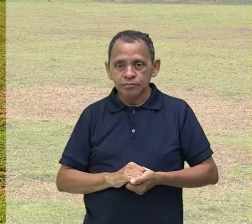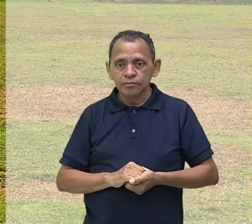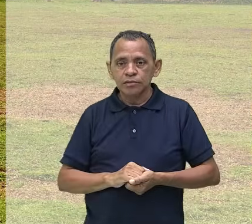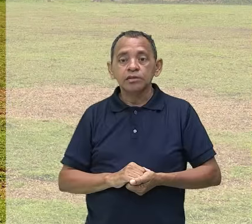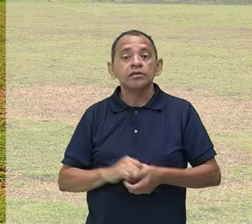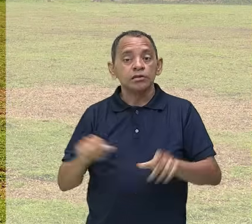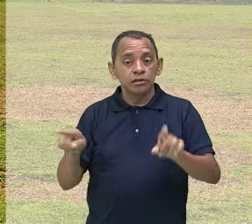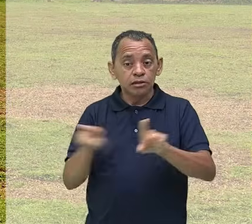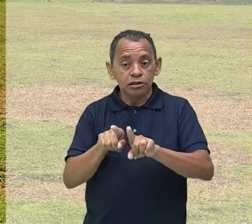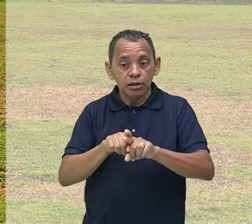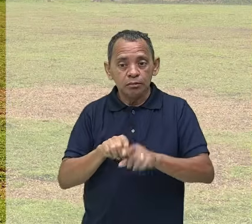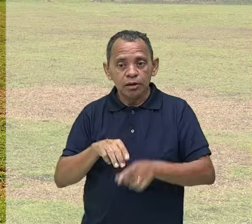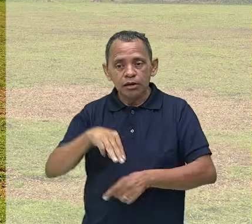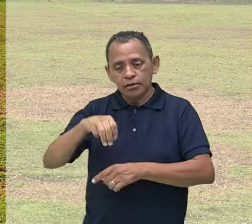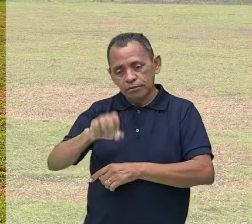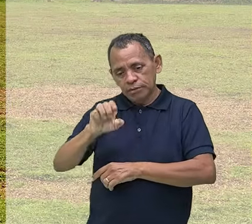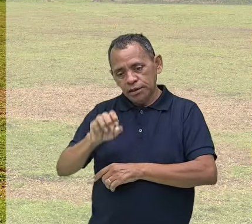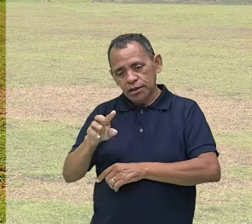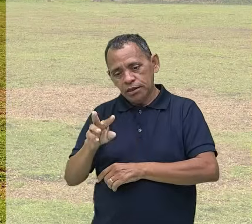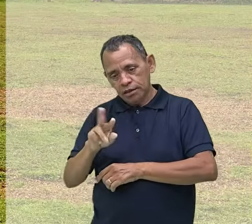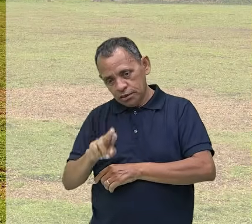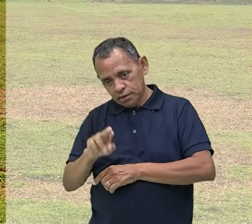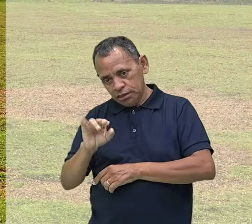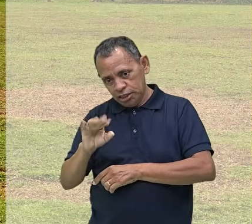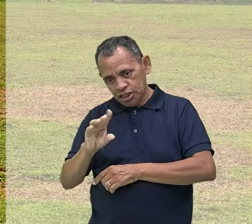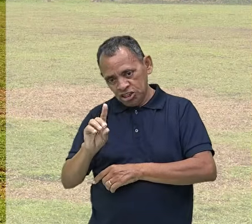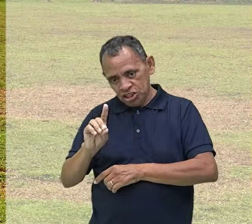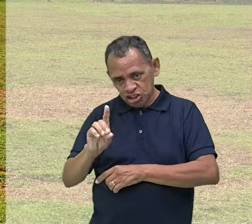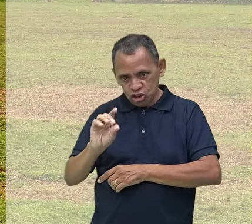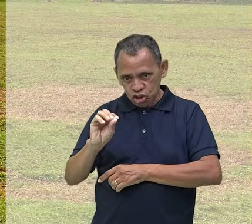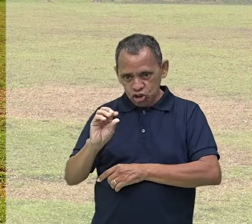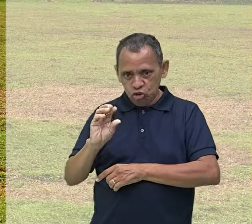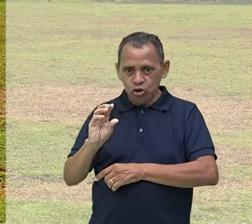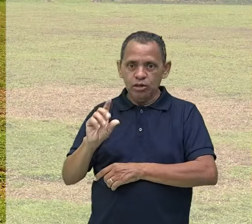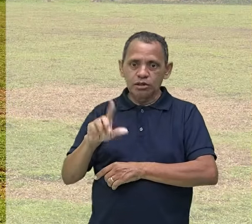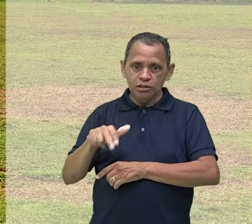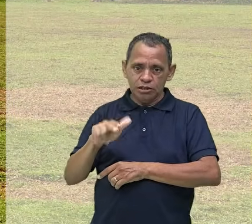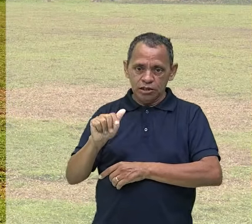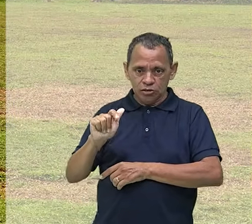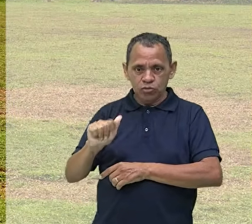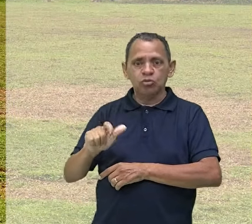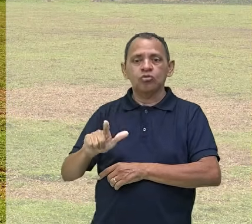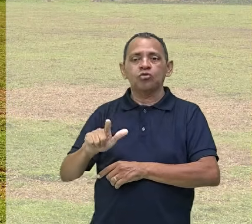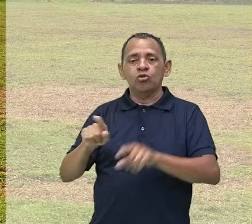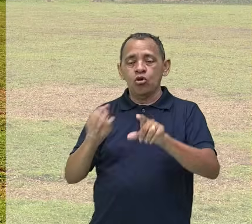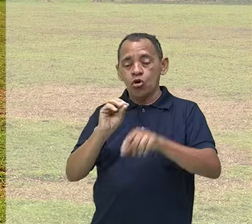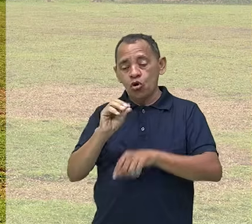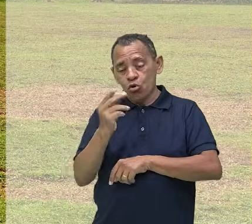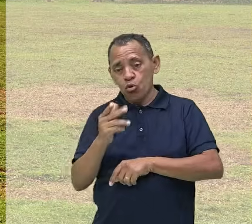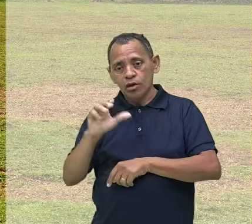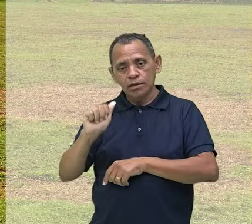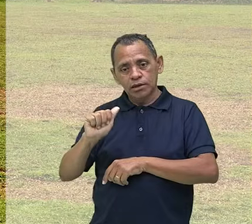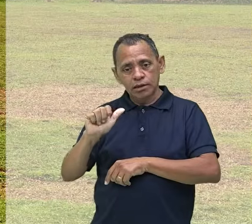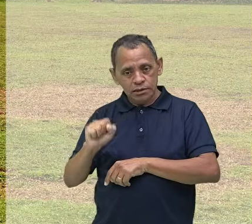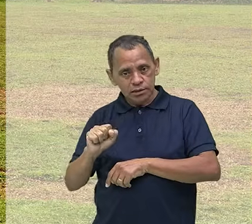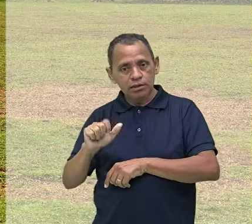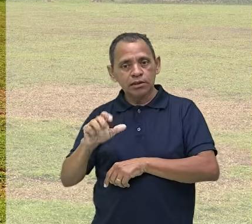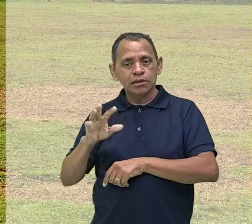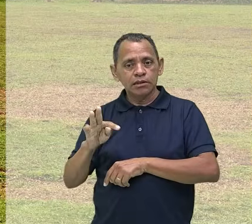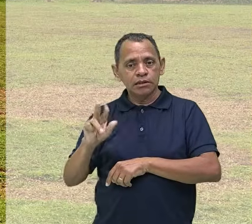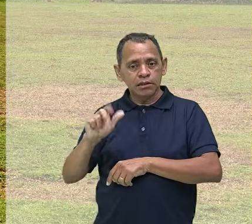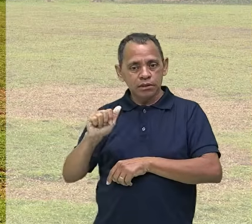quê? Meridional ou austral, que é a mesma coisa que sul. Isso vocês já não podem mais